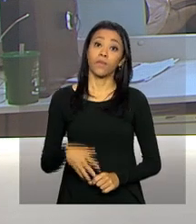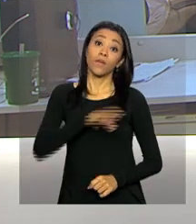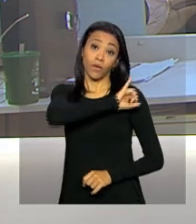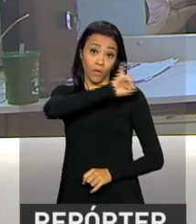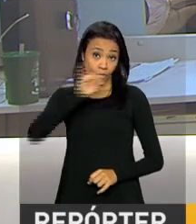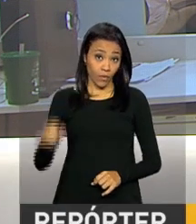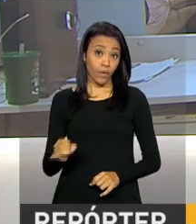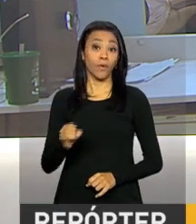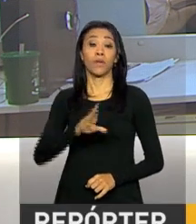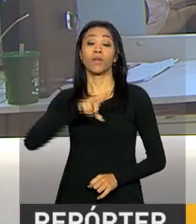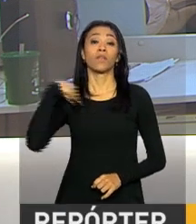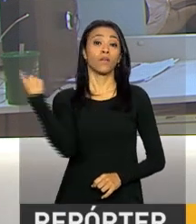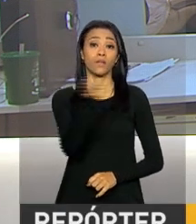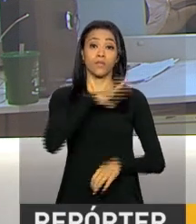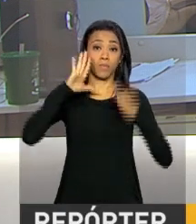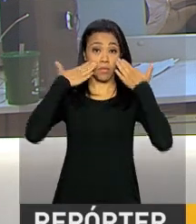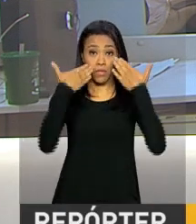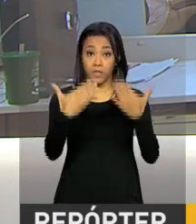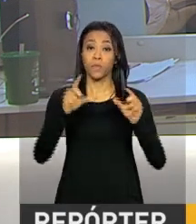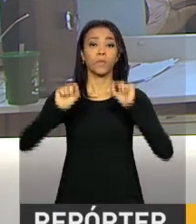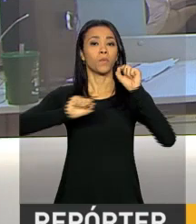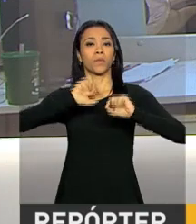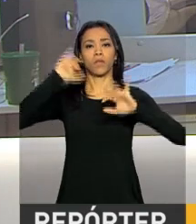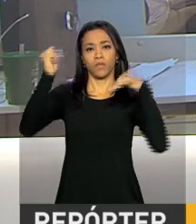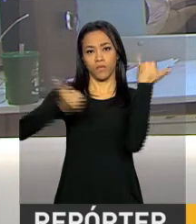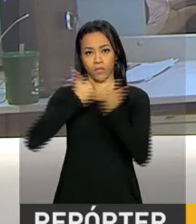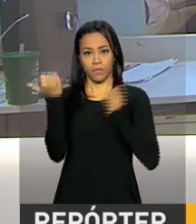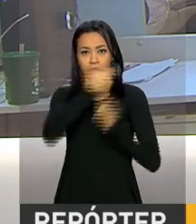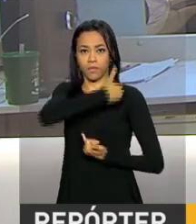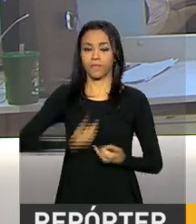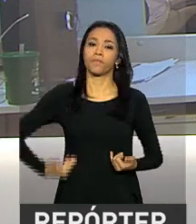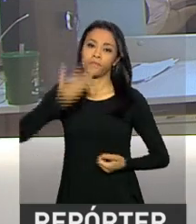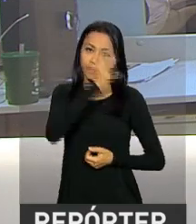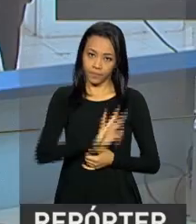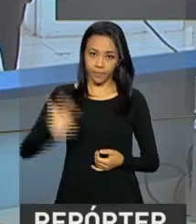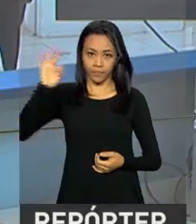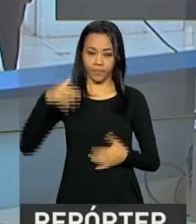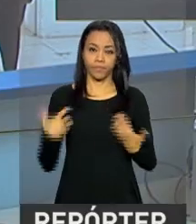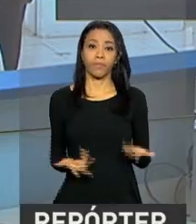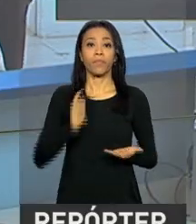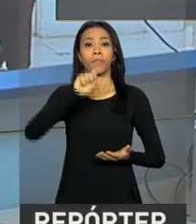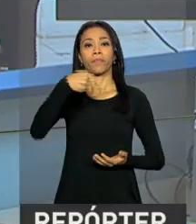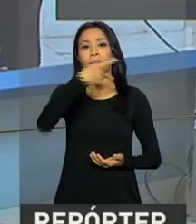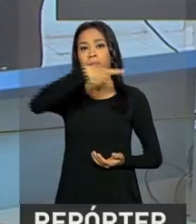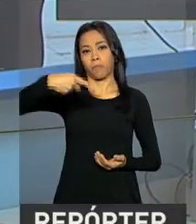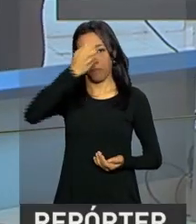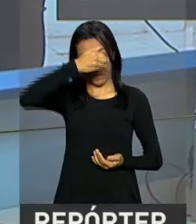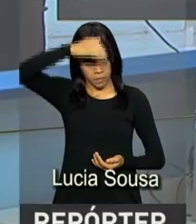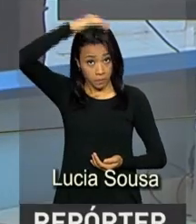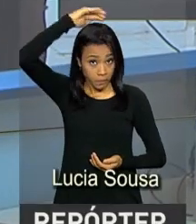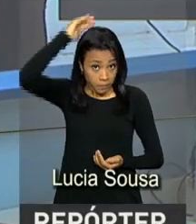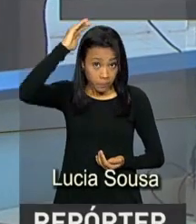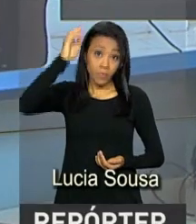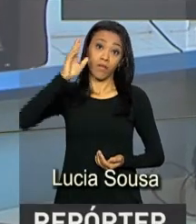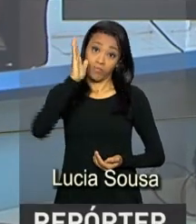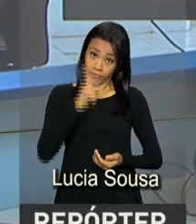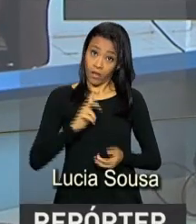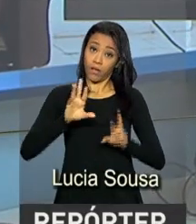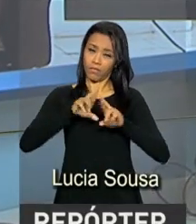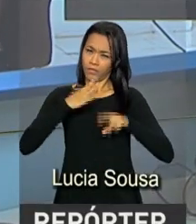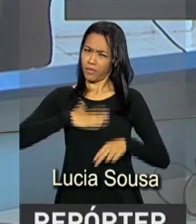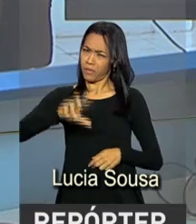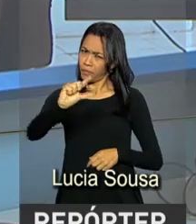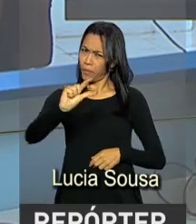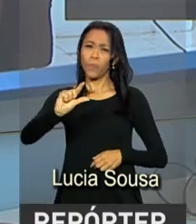Olá, estamos de volta com o repórter NBR e as notícias do governo federal. O presidente em exercício, Michel Temer, se reúne daqui